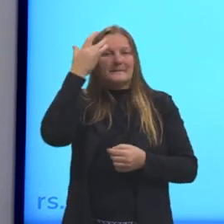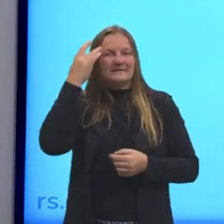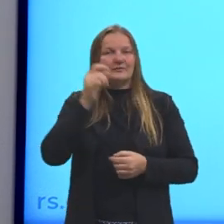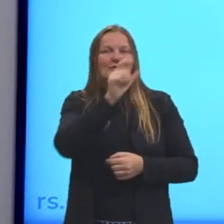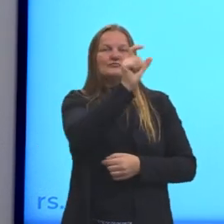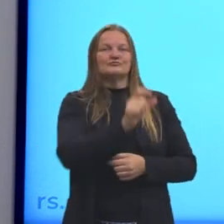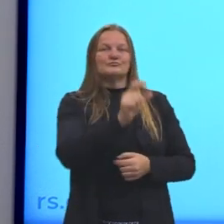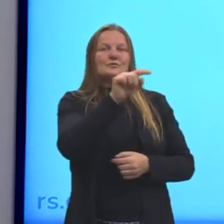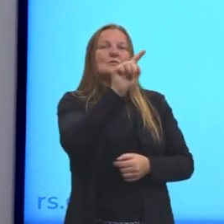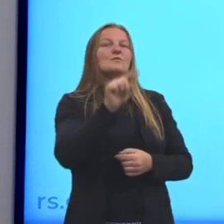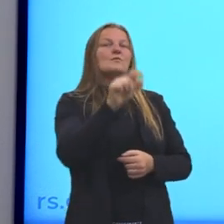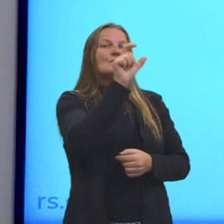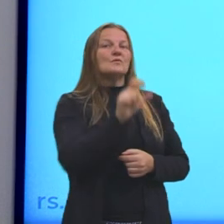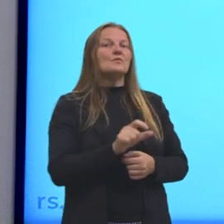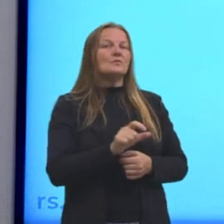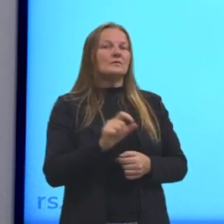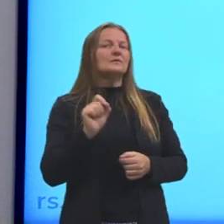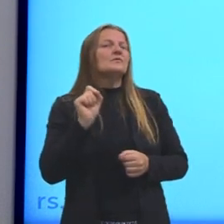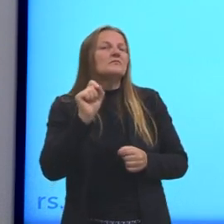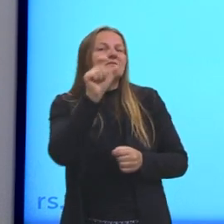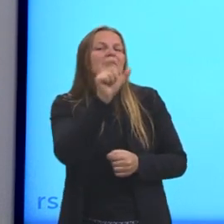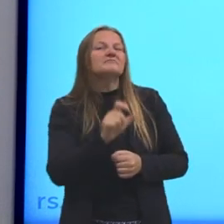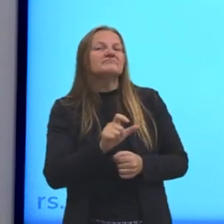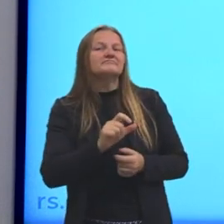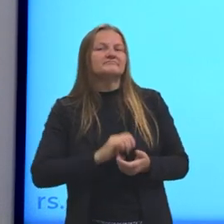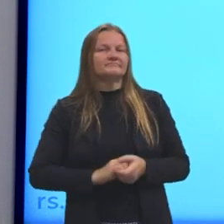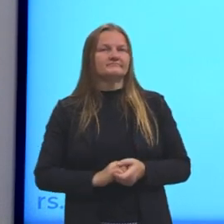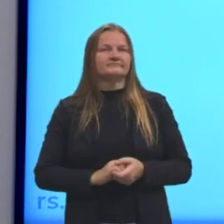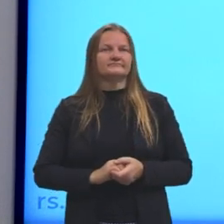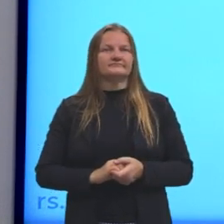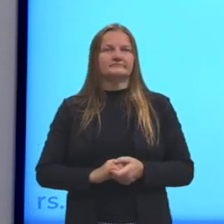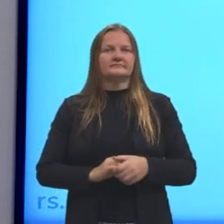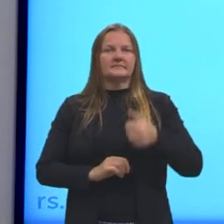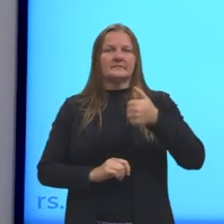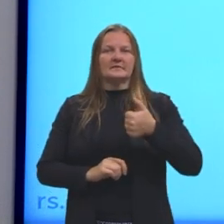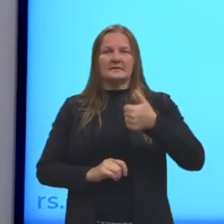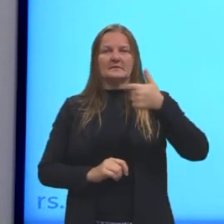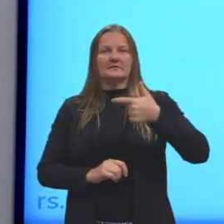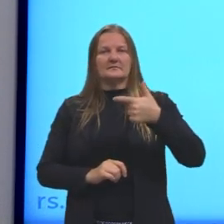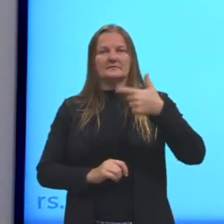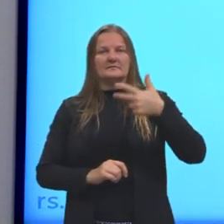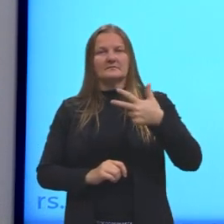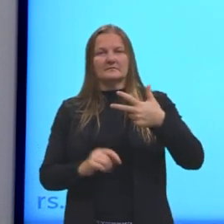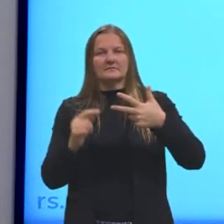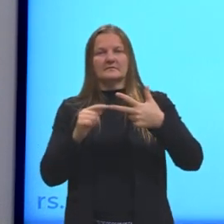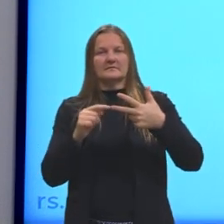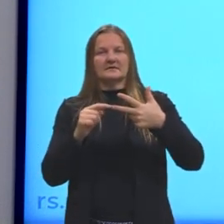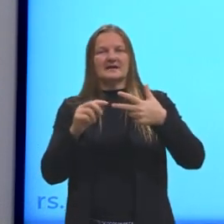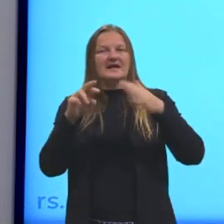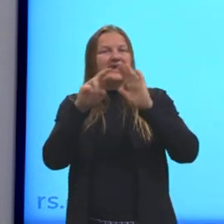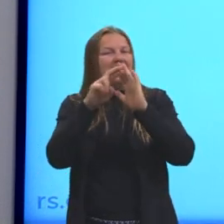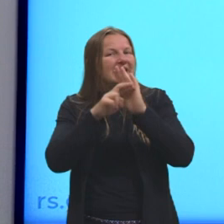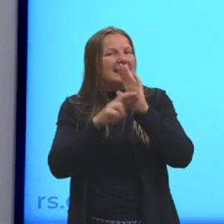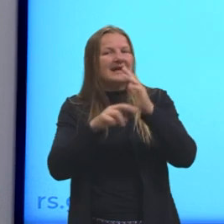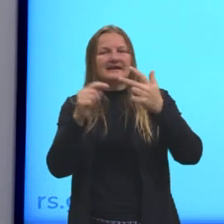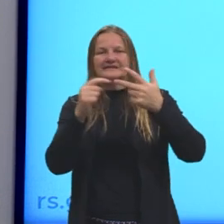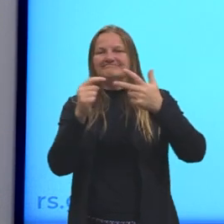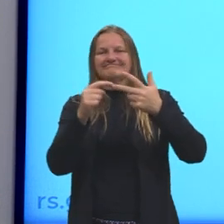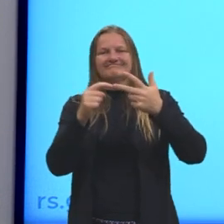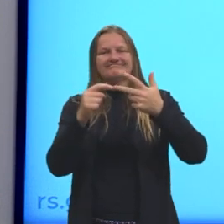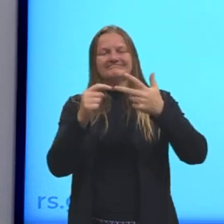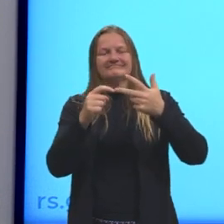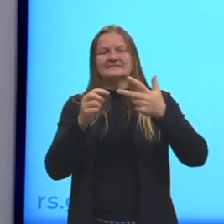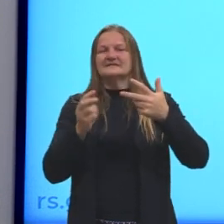o sujeito então que sujeito que eu tô usando eu tenho regras apenas para esse aqui ó e eu tenho